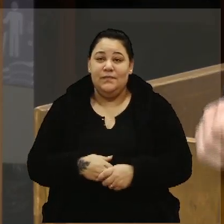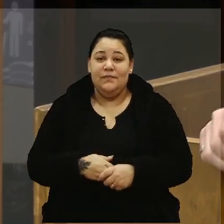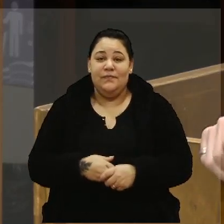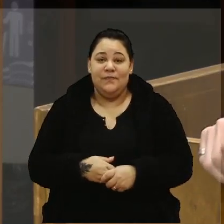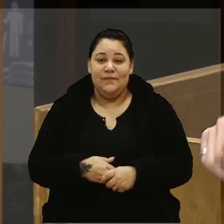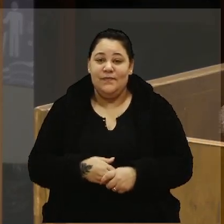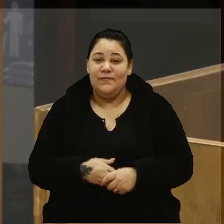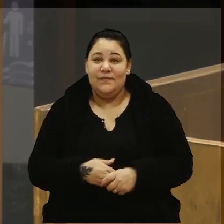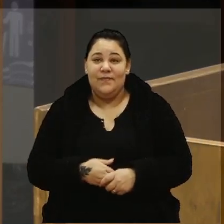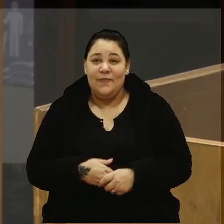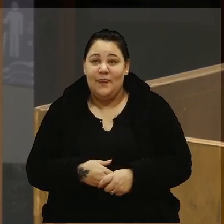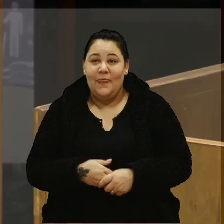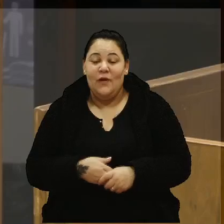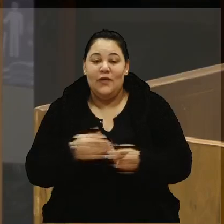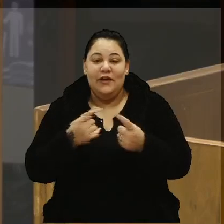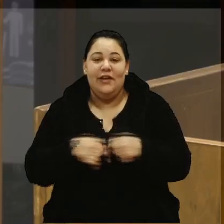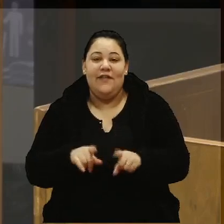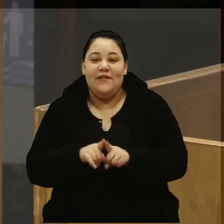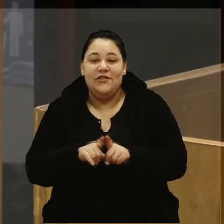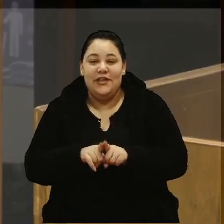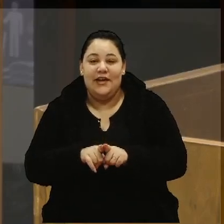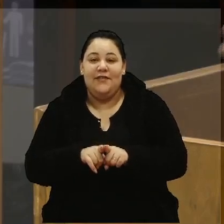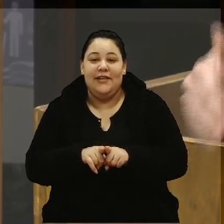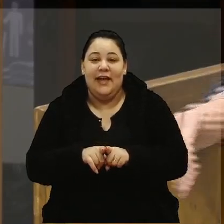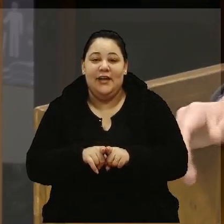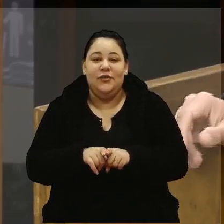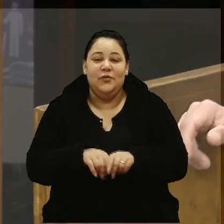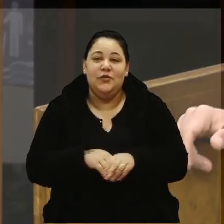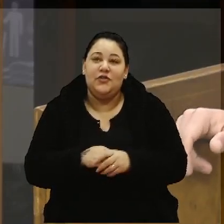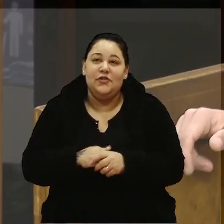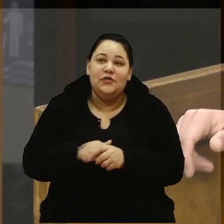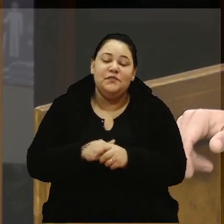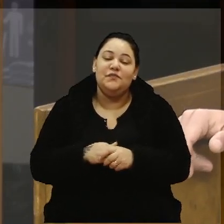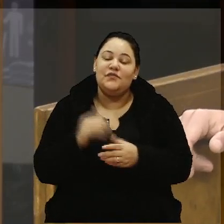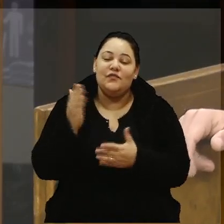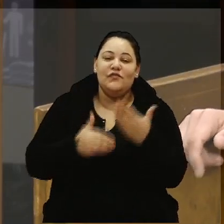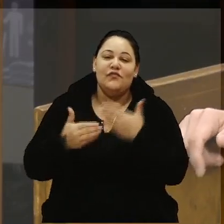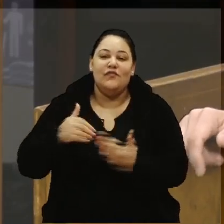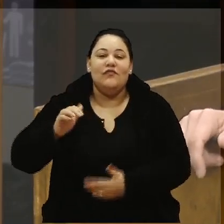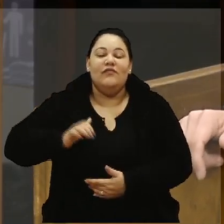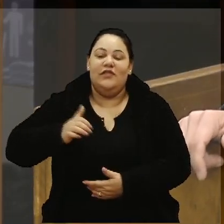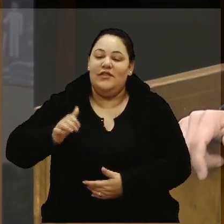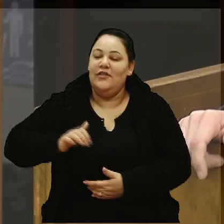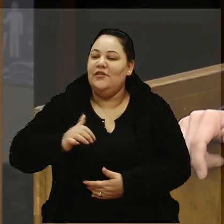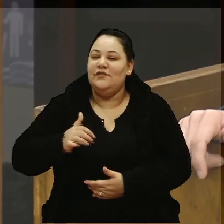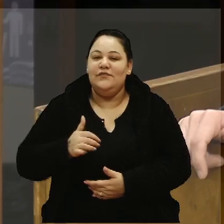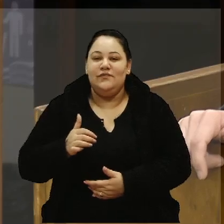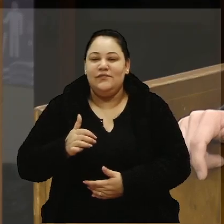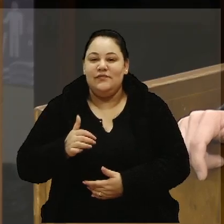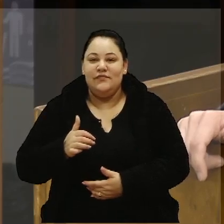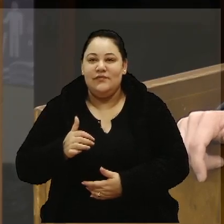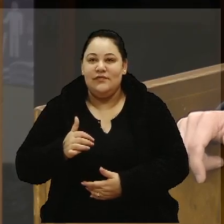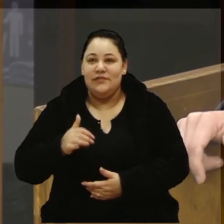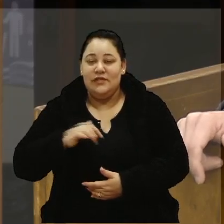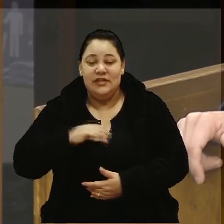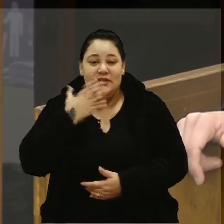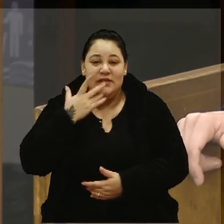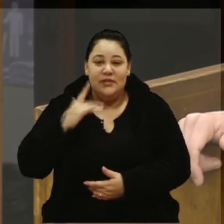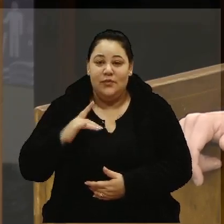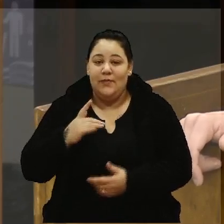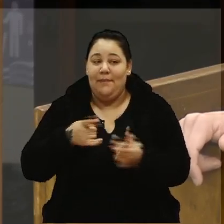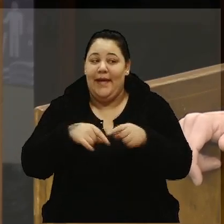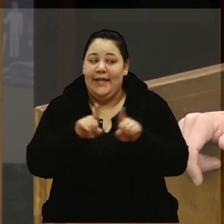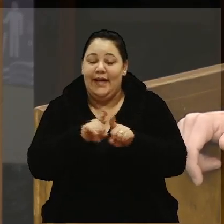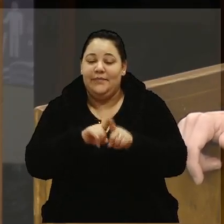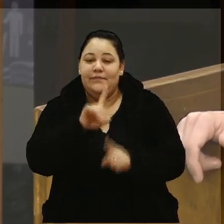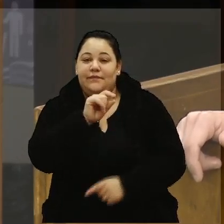enfim, toda a classe social está envolvida hoje na drogadição. Deus lá da criança de 10, 12, 13